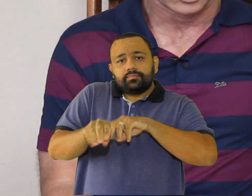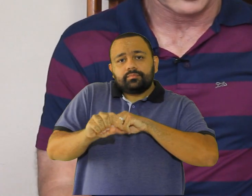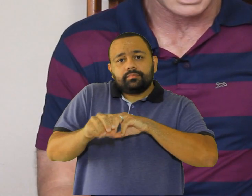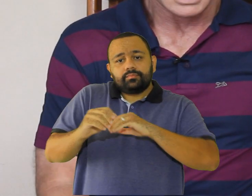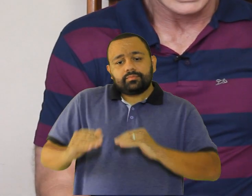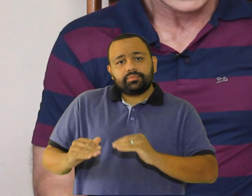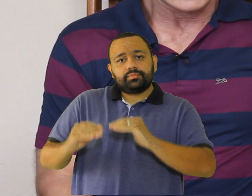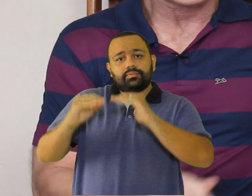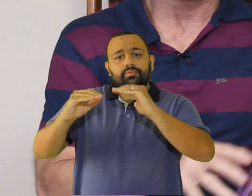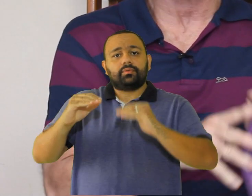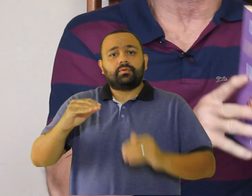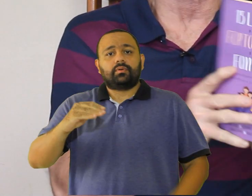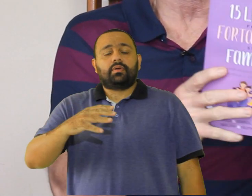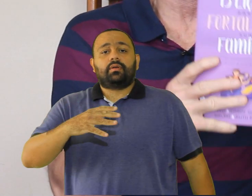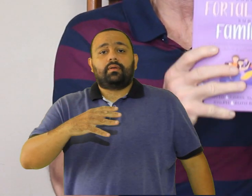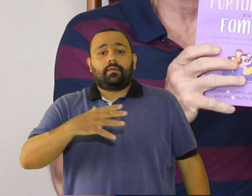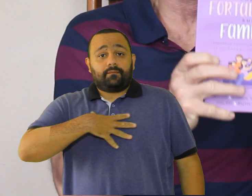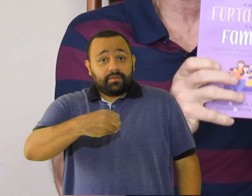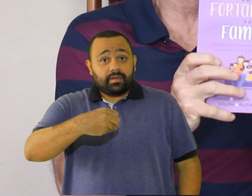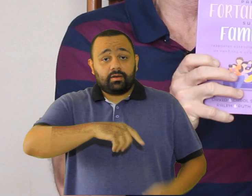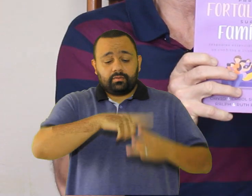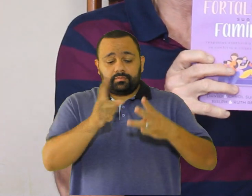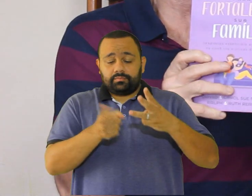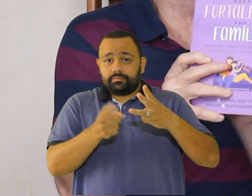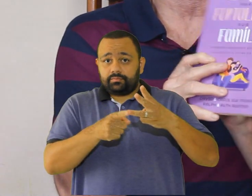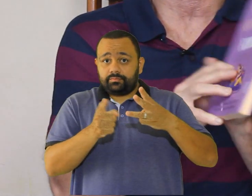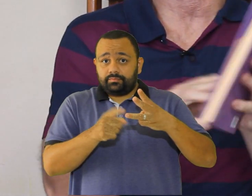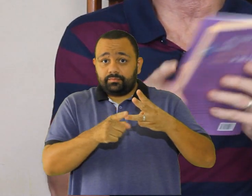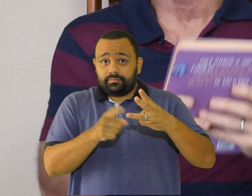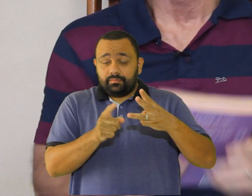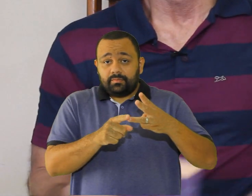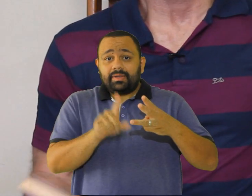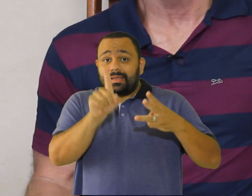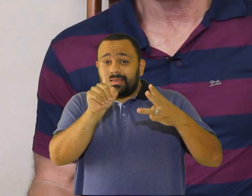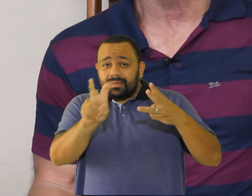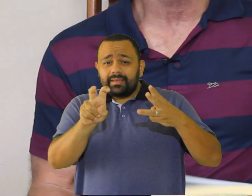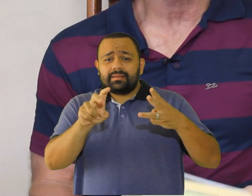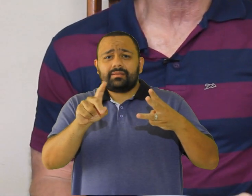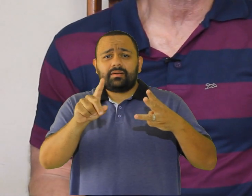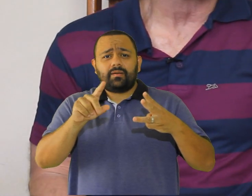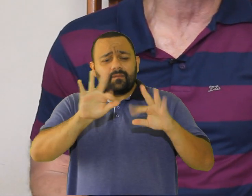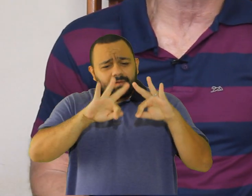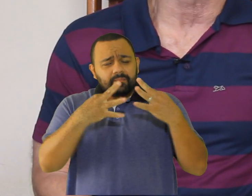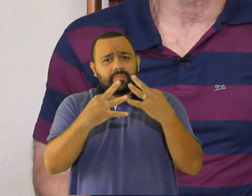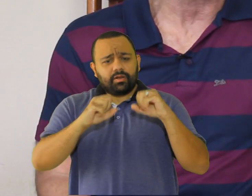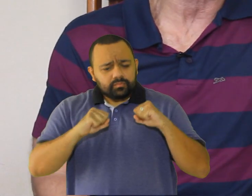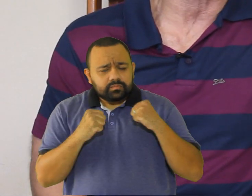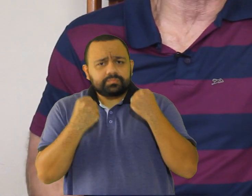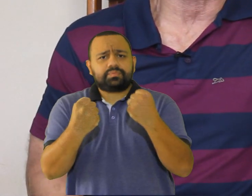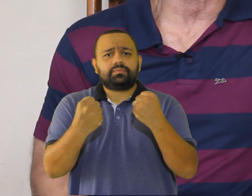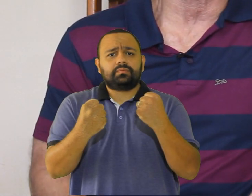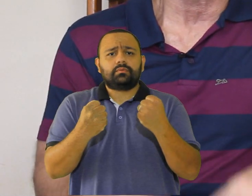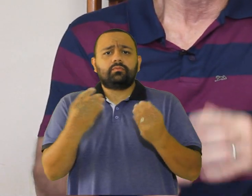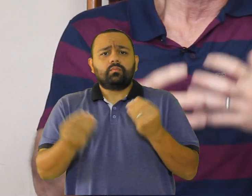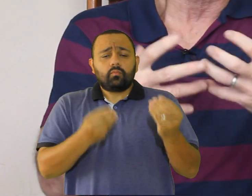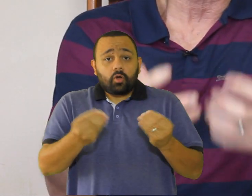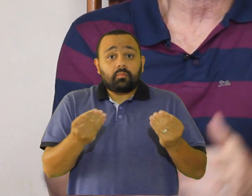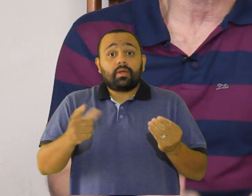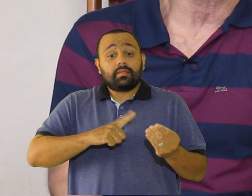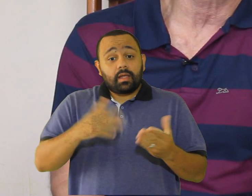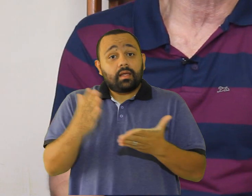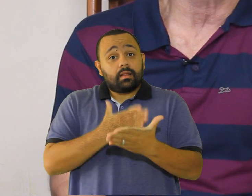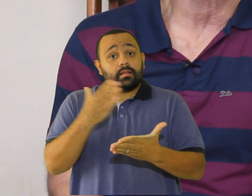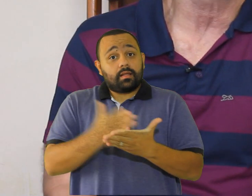terceiro volume, 15 lições para fortalecer sua família. São livros que tratam basicamente